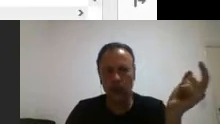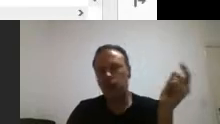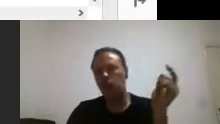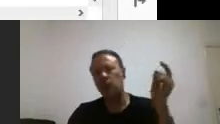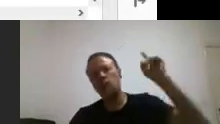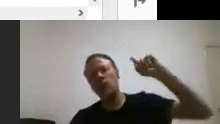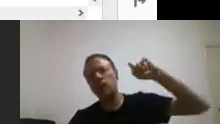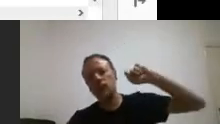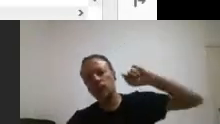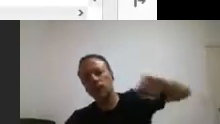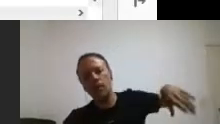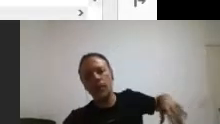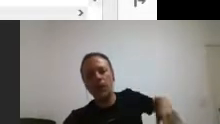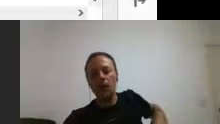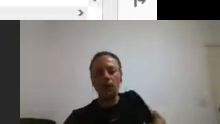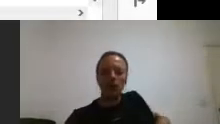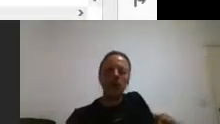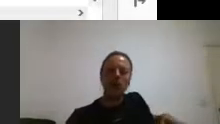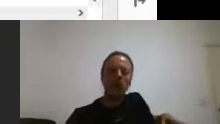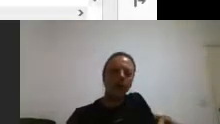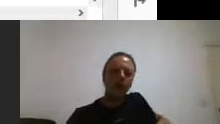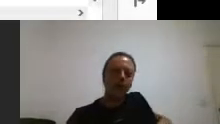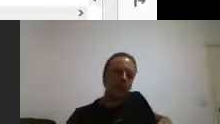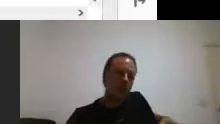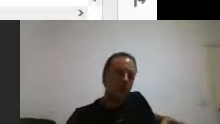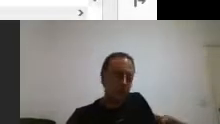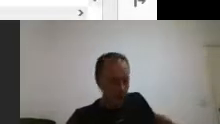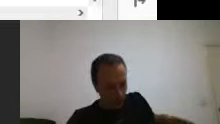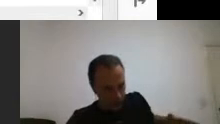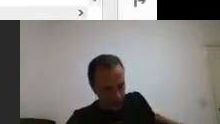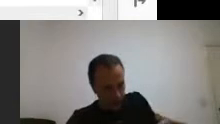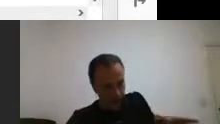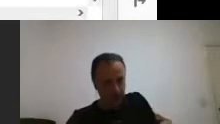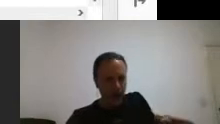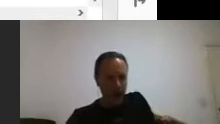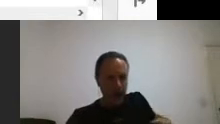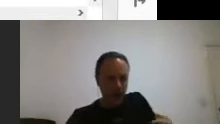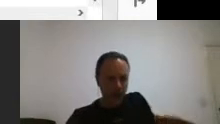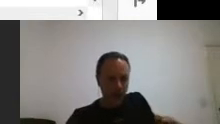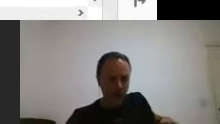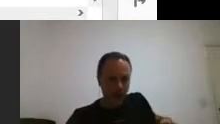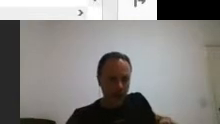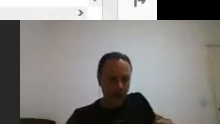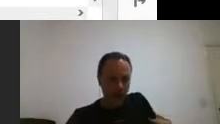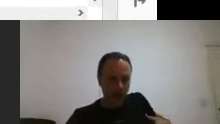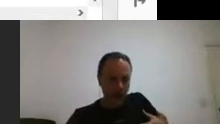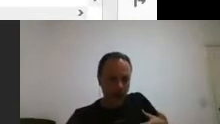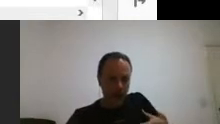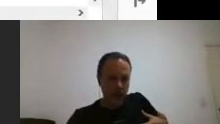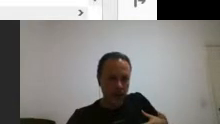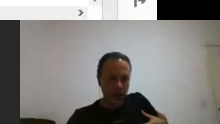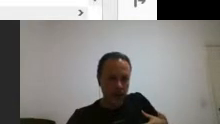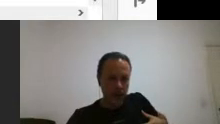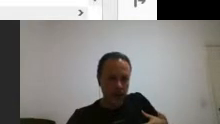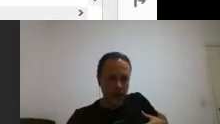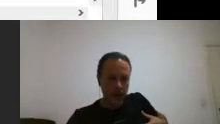Olha aqui, ó. Isso aqui é fundamental, não necessariamente, eu diria, para a prova, né? Mas é fundamental para que a gente